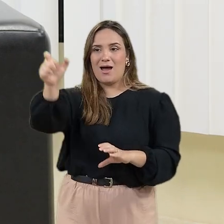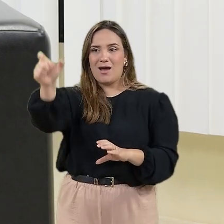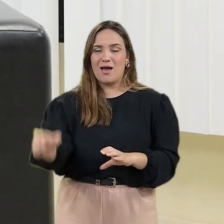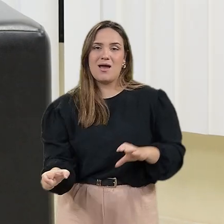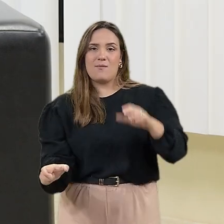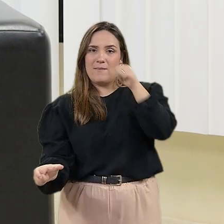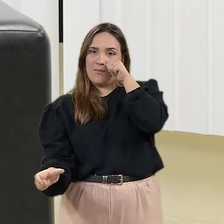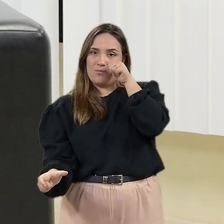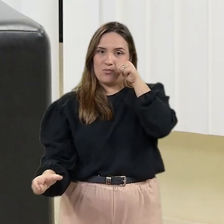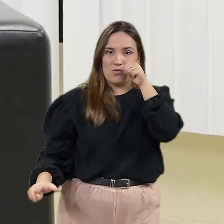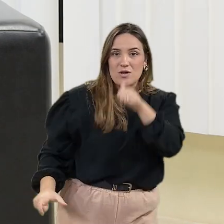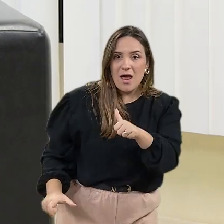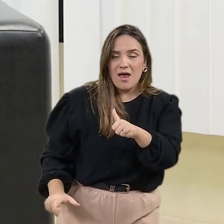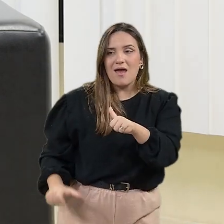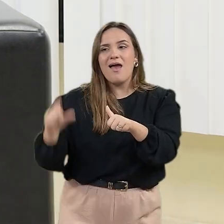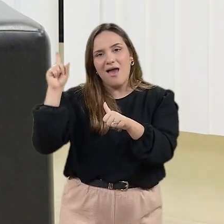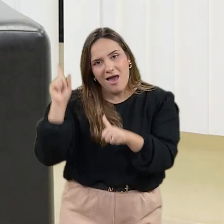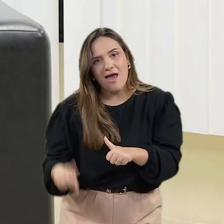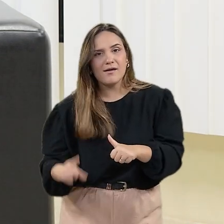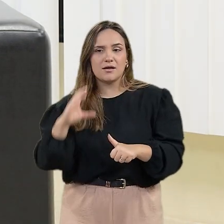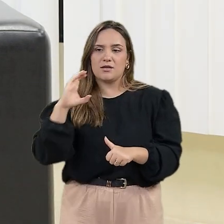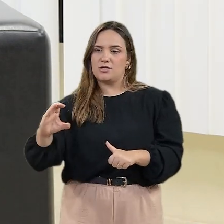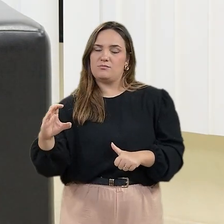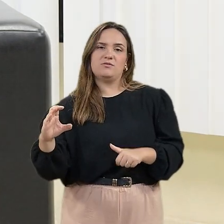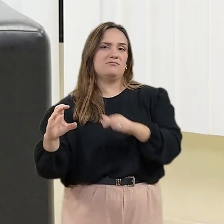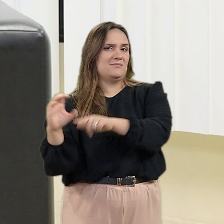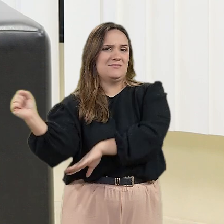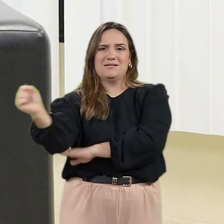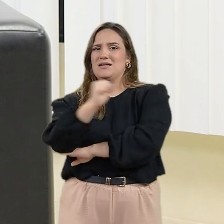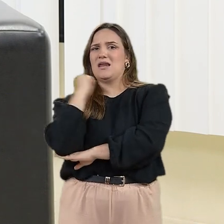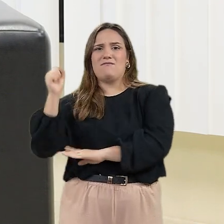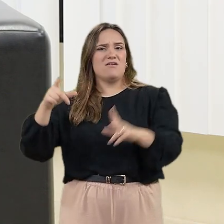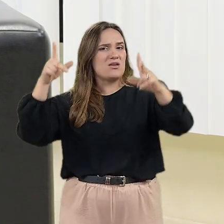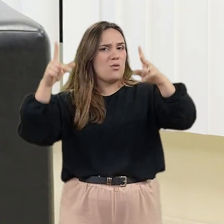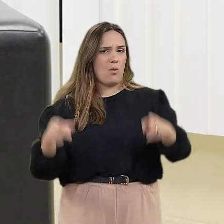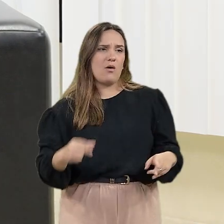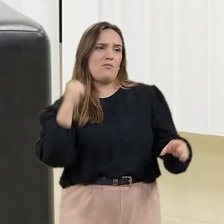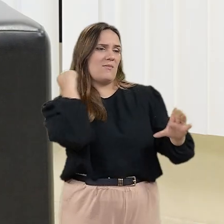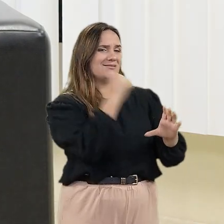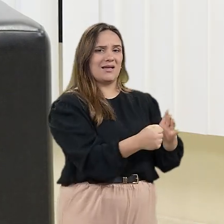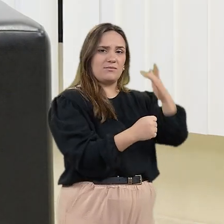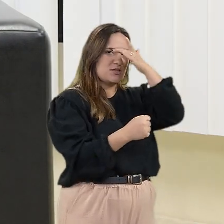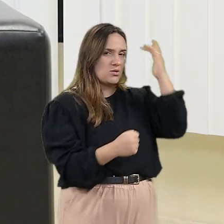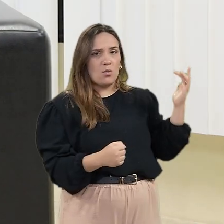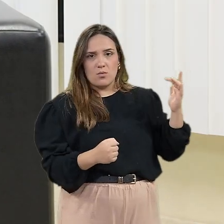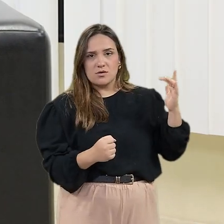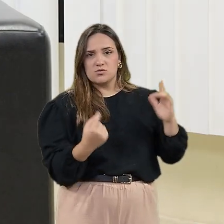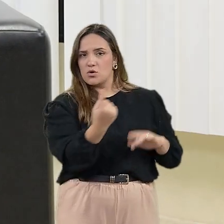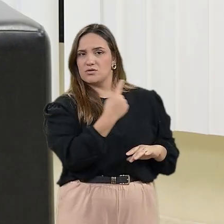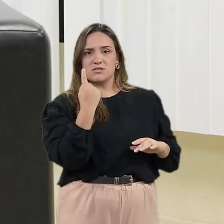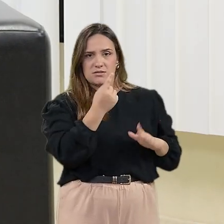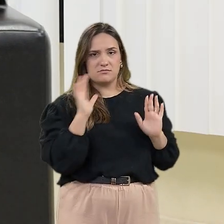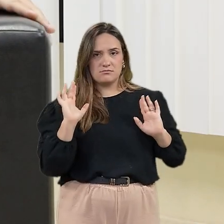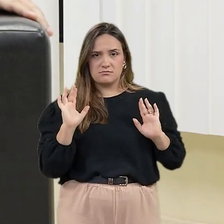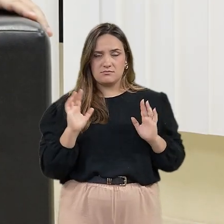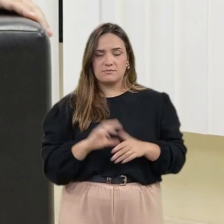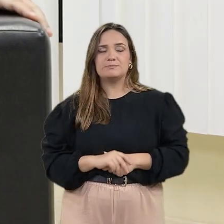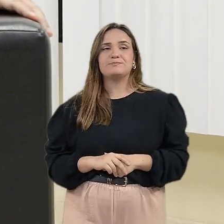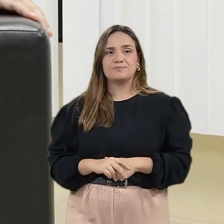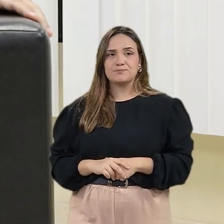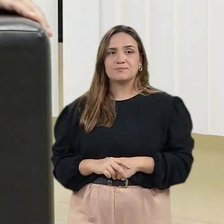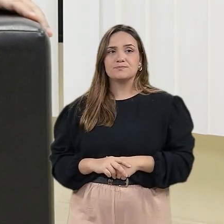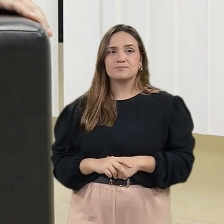a vida de um ser humano do gênero feminino, aquilo constitui um crime independente, autônomo. E foi essa a